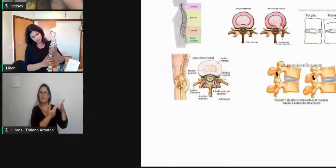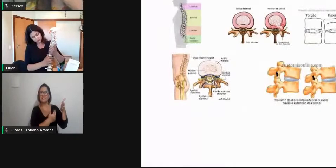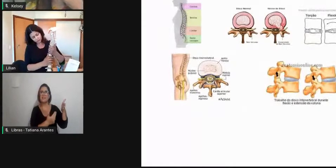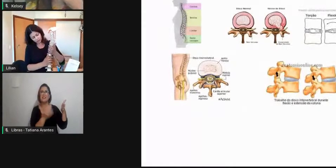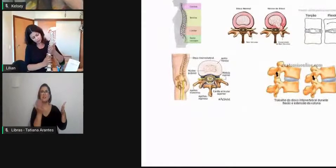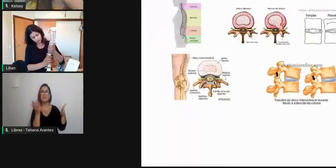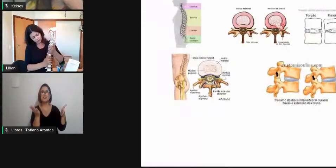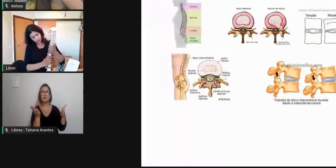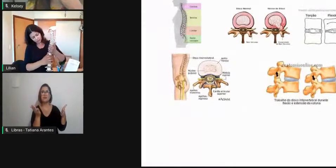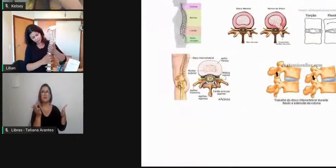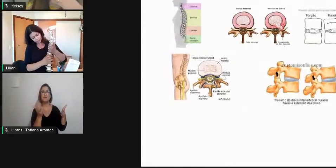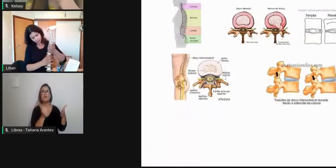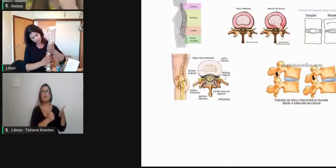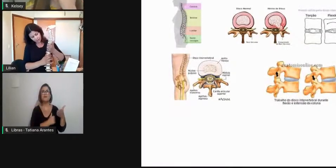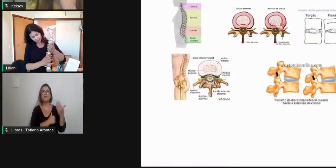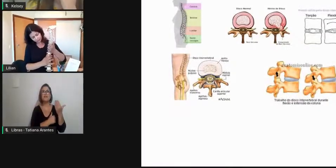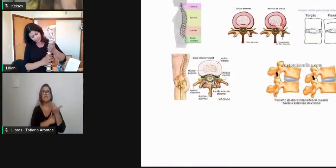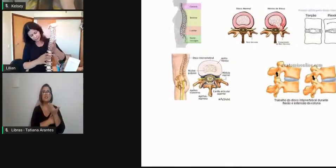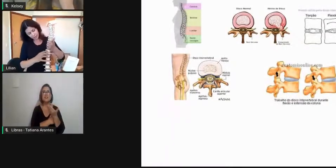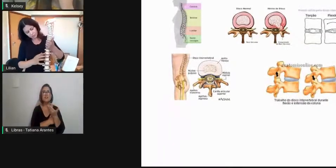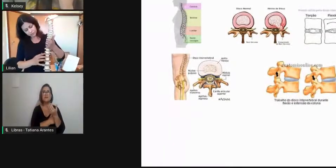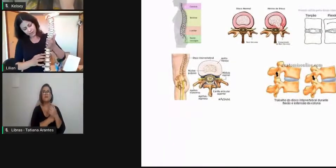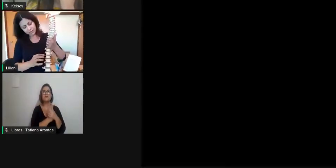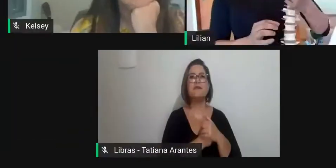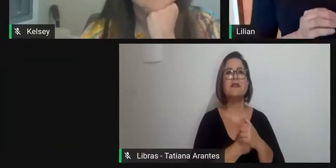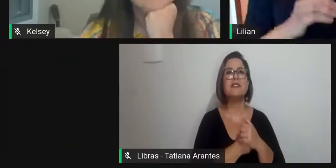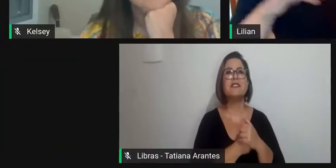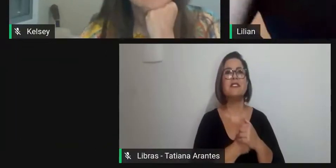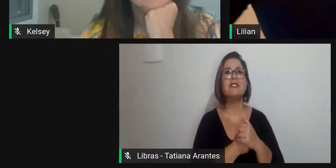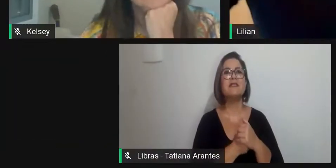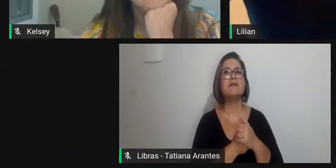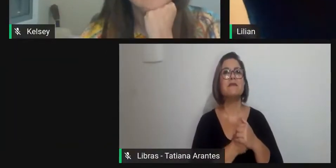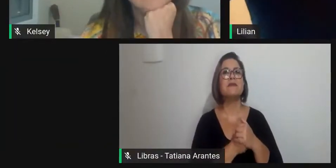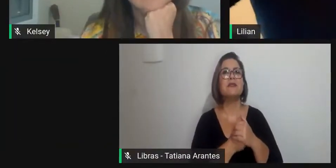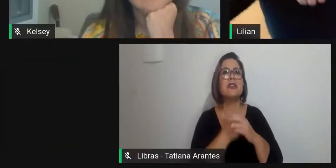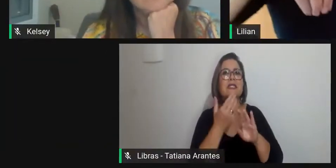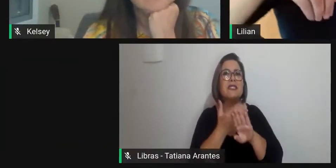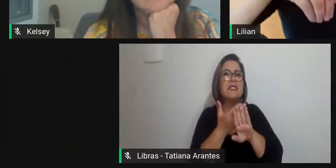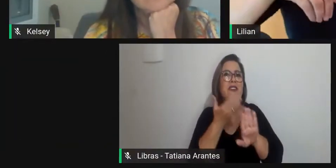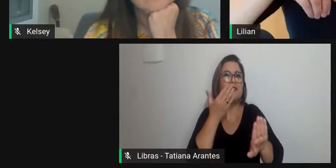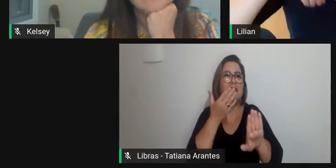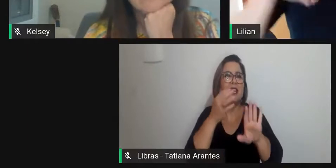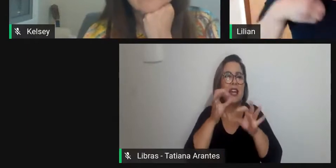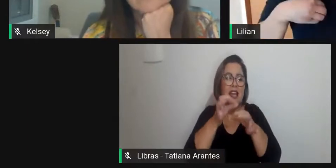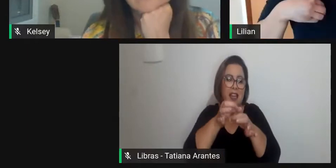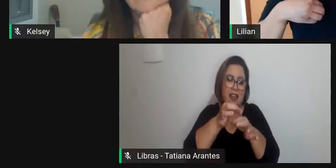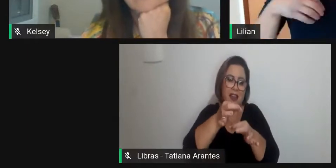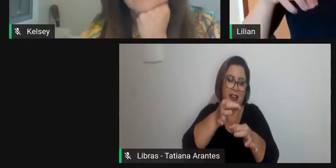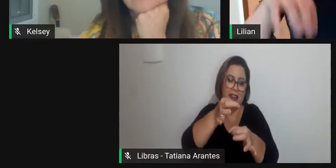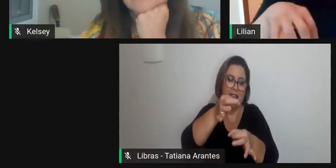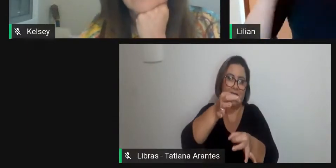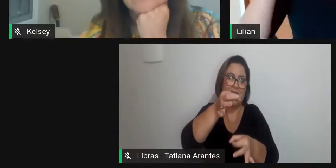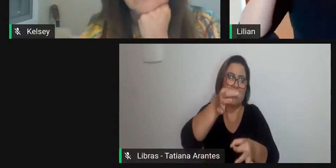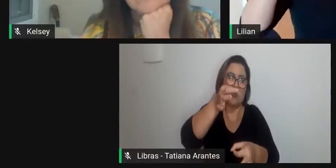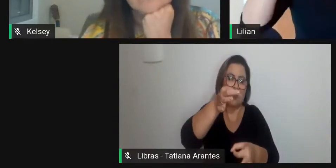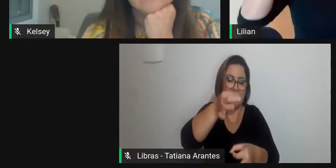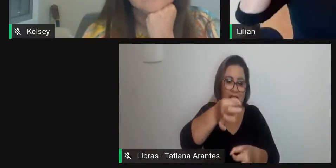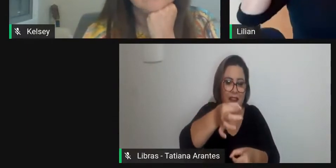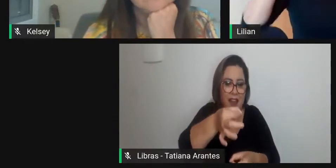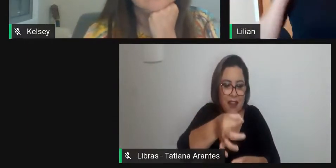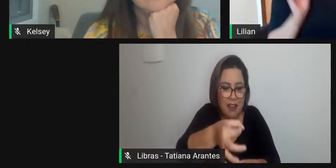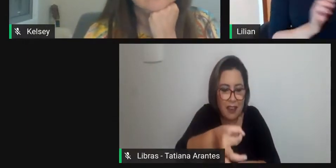quero que vocês olhem agora é se eu afastar uma vértebra da outra, eu vou estar fazendo uma vista